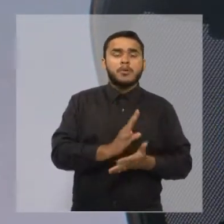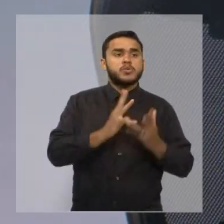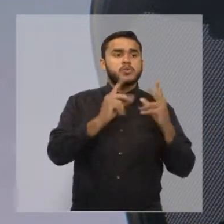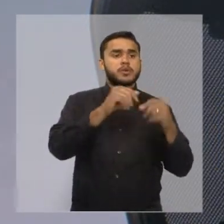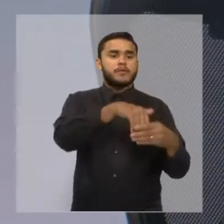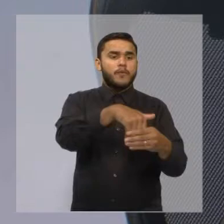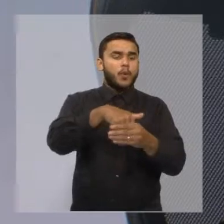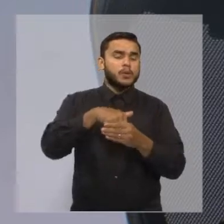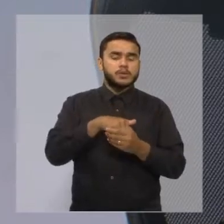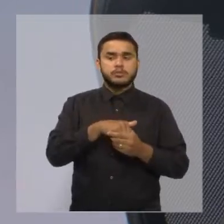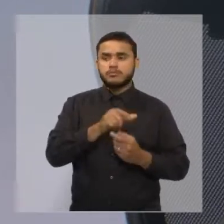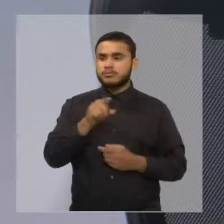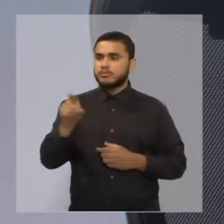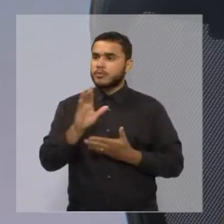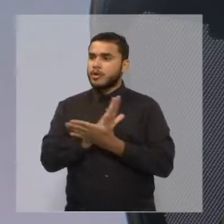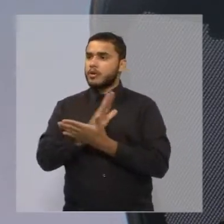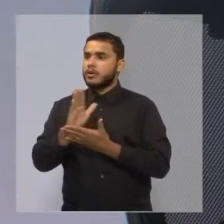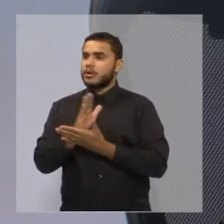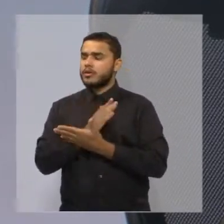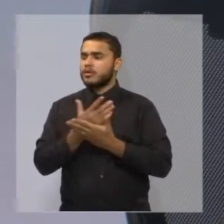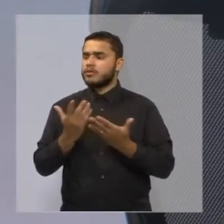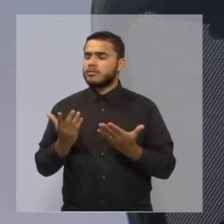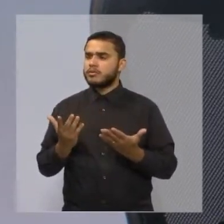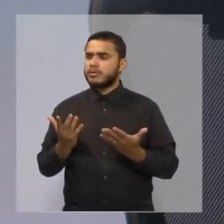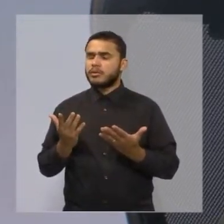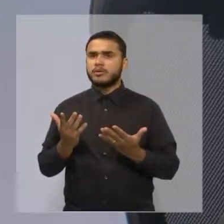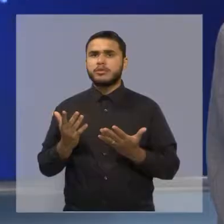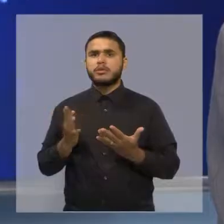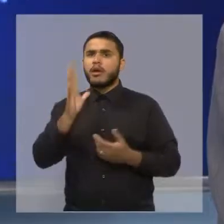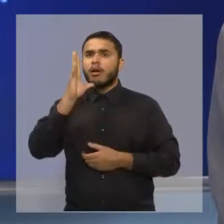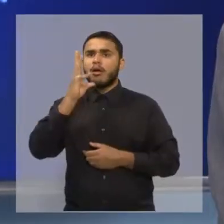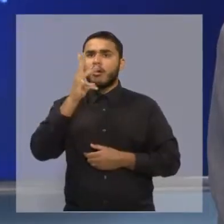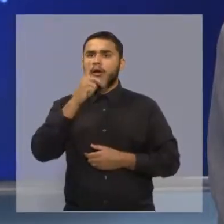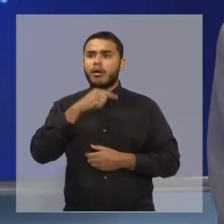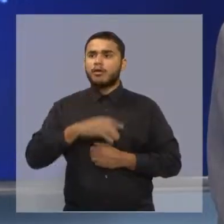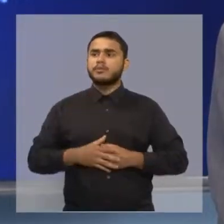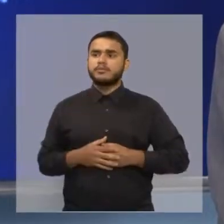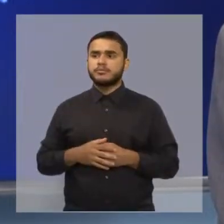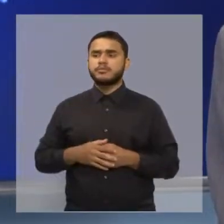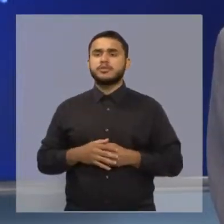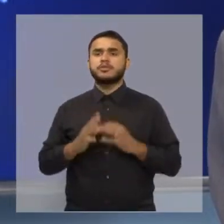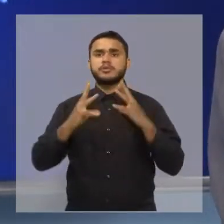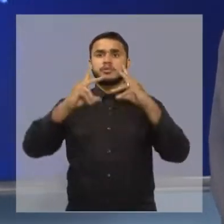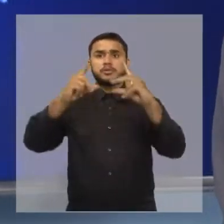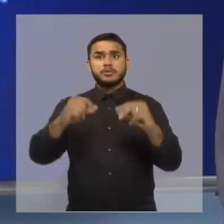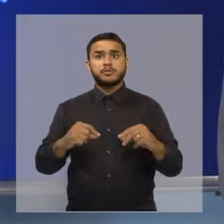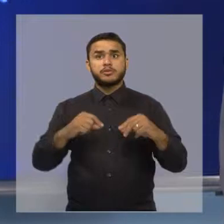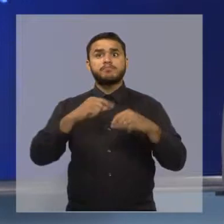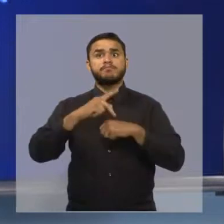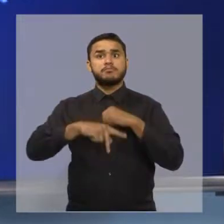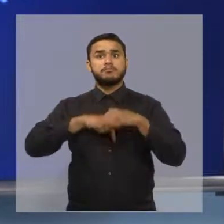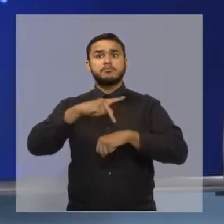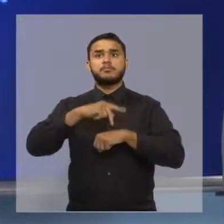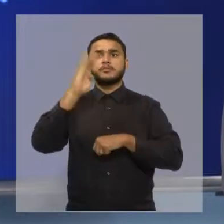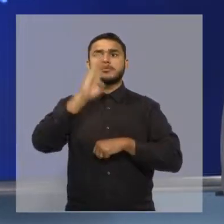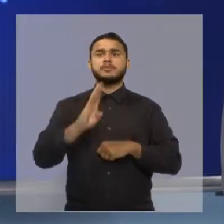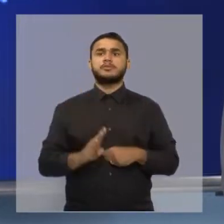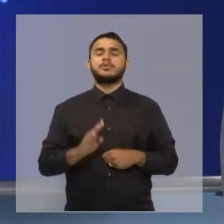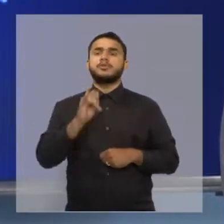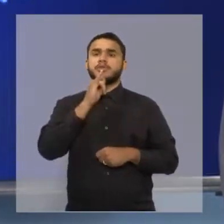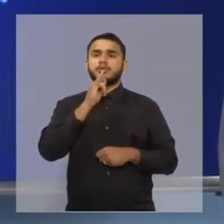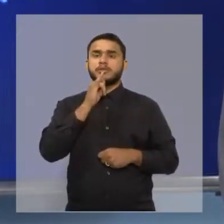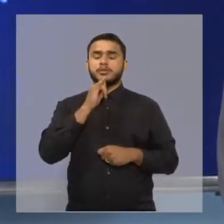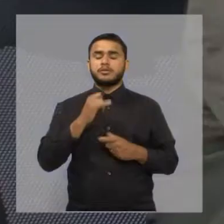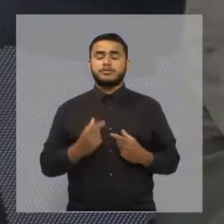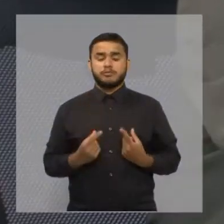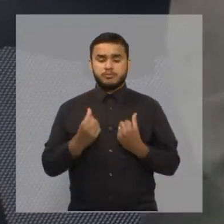casos extraordinários que levaria qualquer república séria a uma crise muito profunda, né? Você tem, por exemplo, um traficante